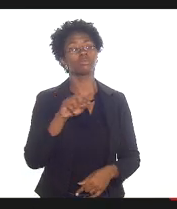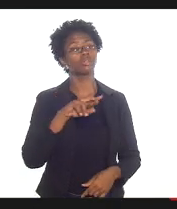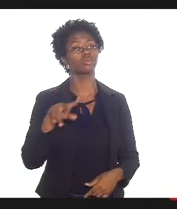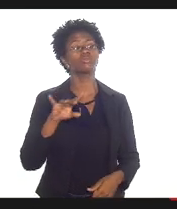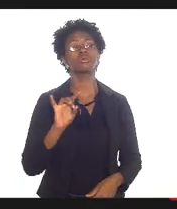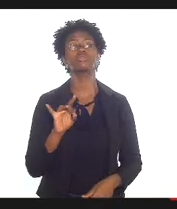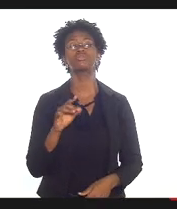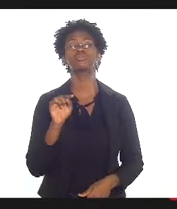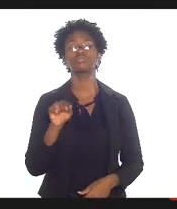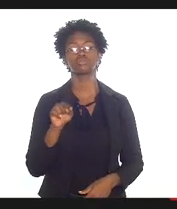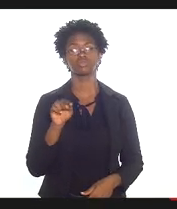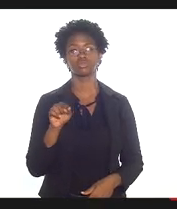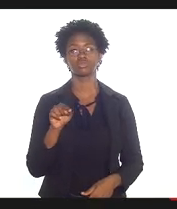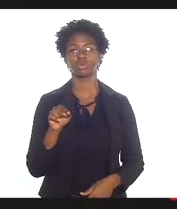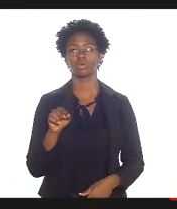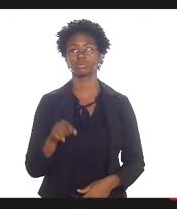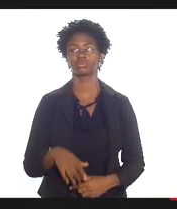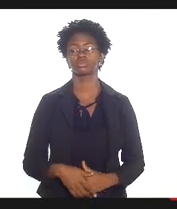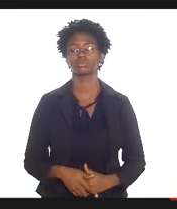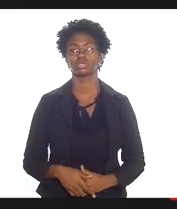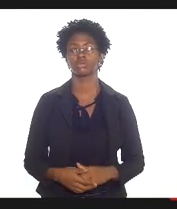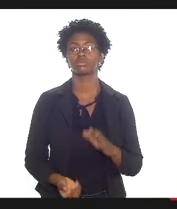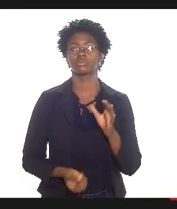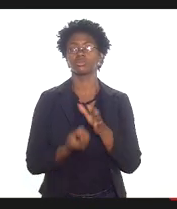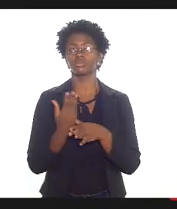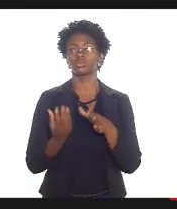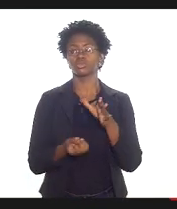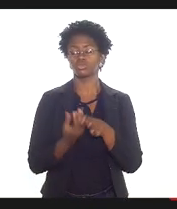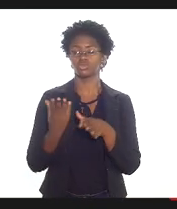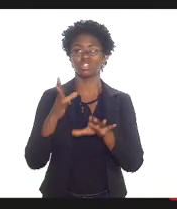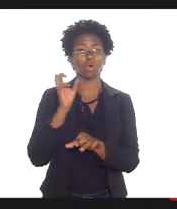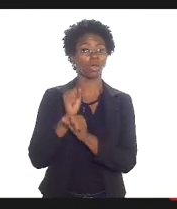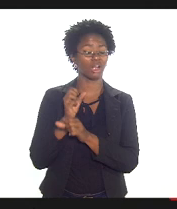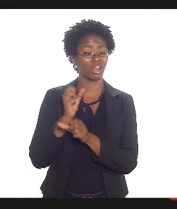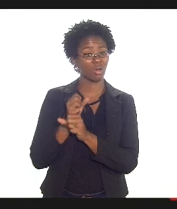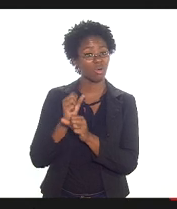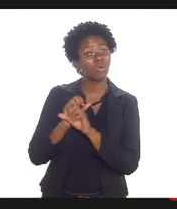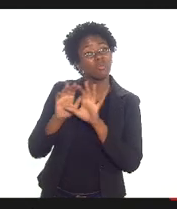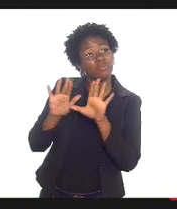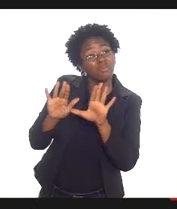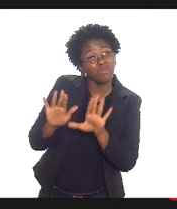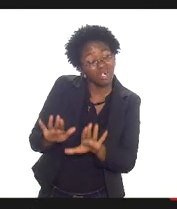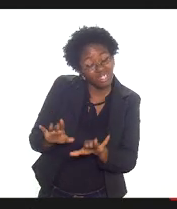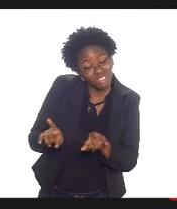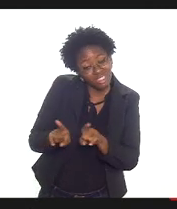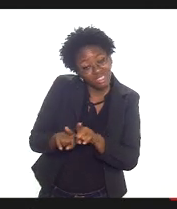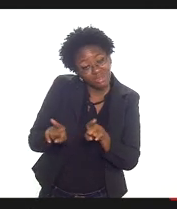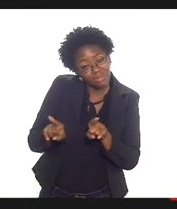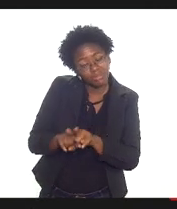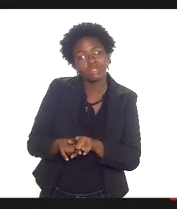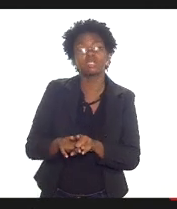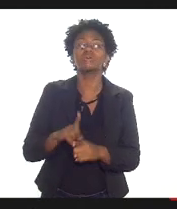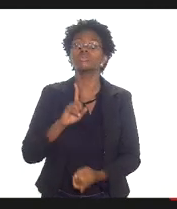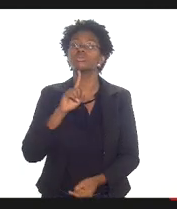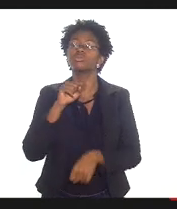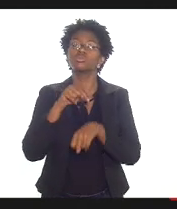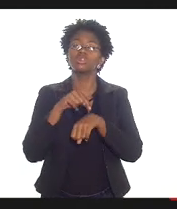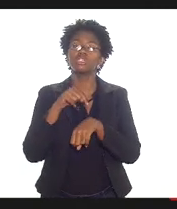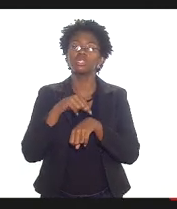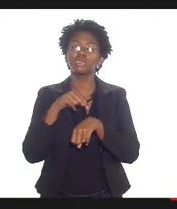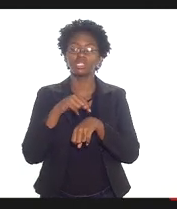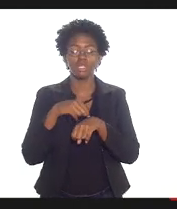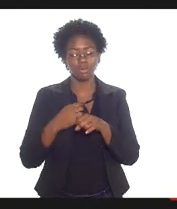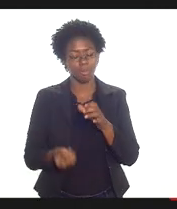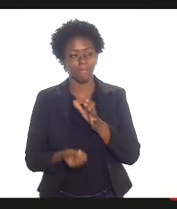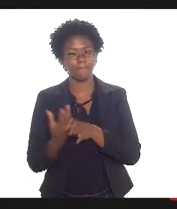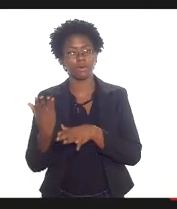só à produção do campo, mas também ao tempo de produção do